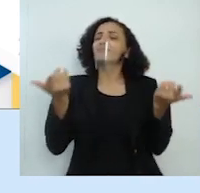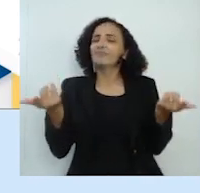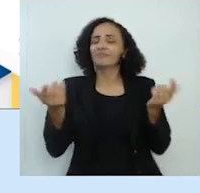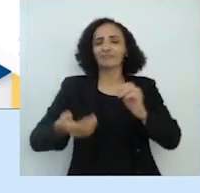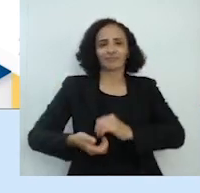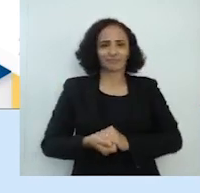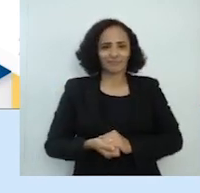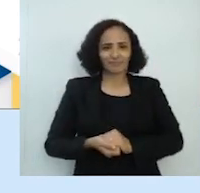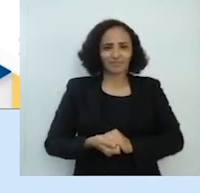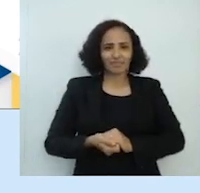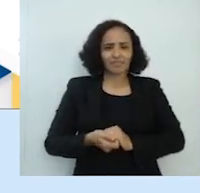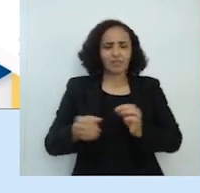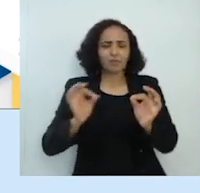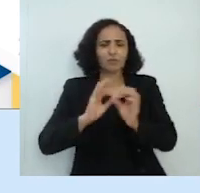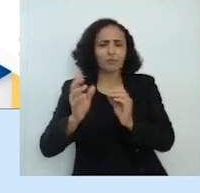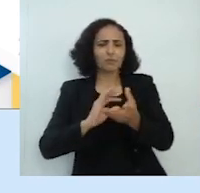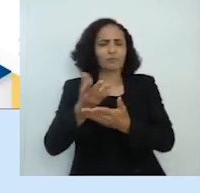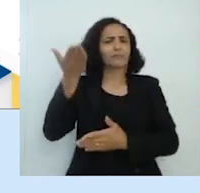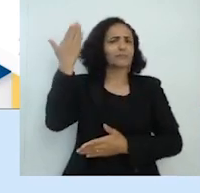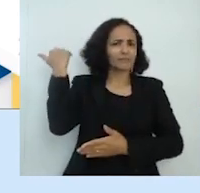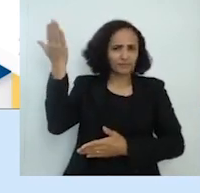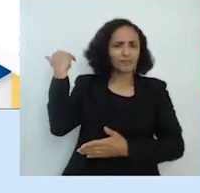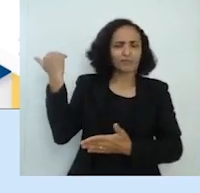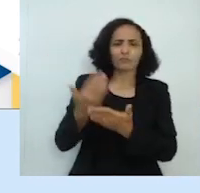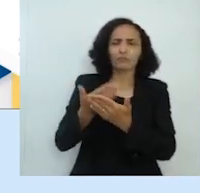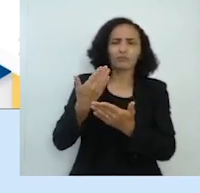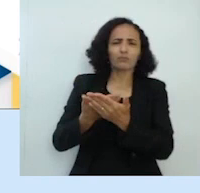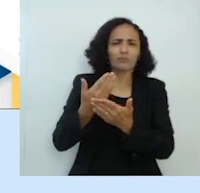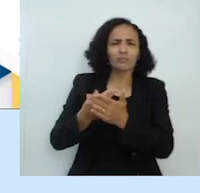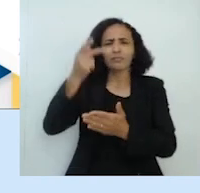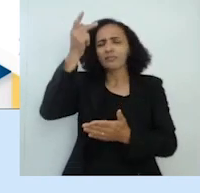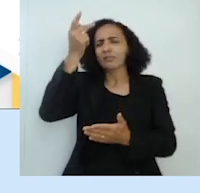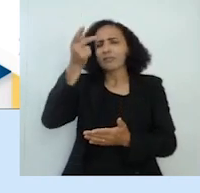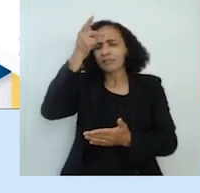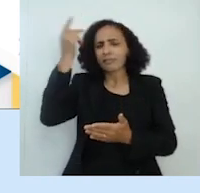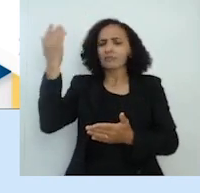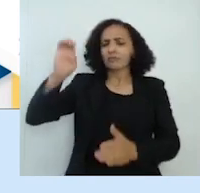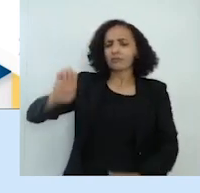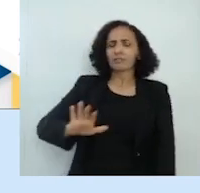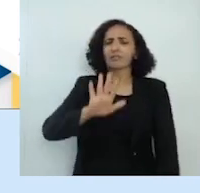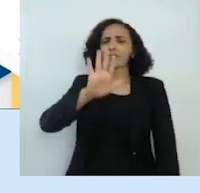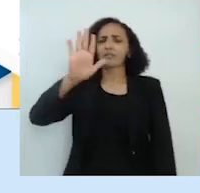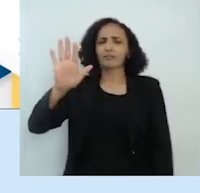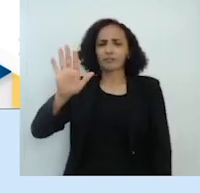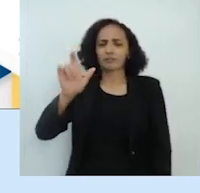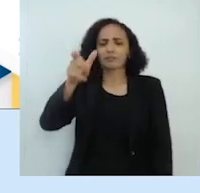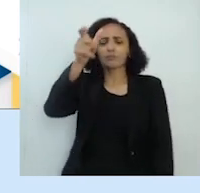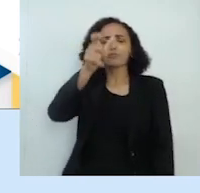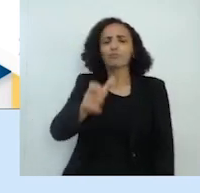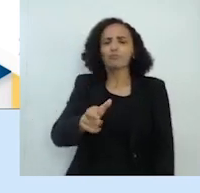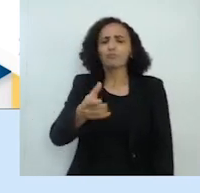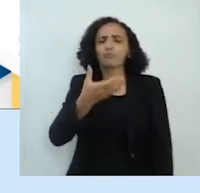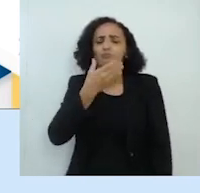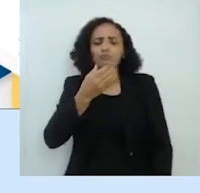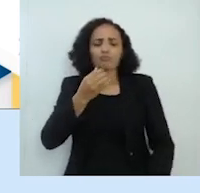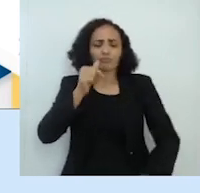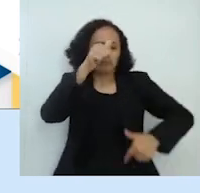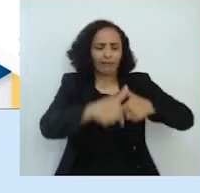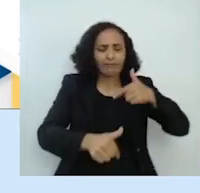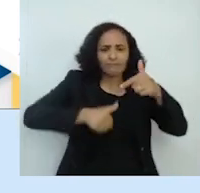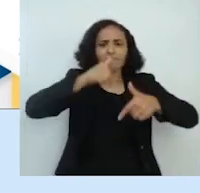modo de produção feudal. Estão lembrados? Aquele lá da Europa que tinha o senhor feudal, que tinha seu